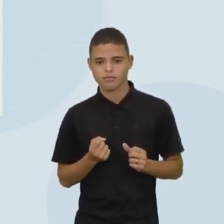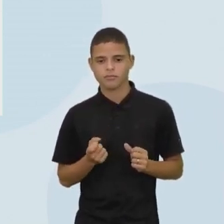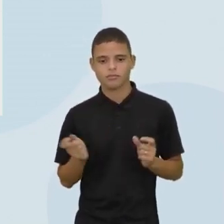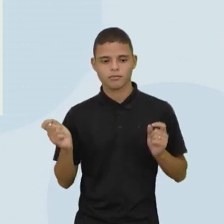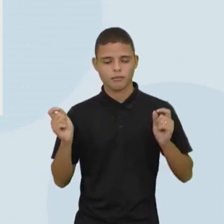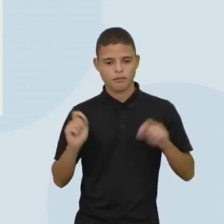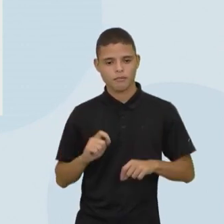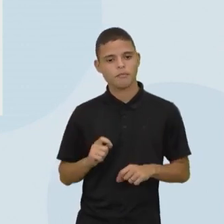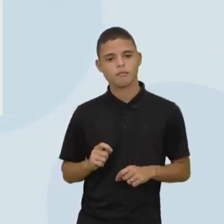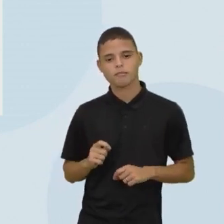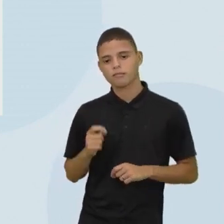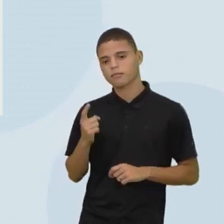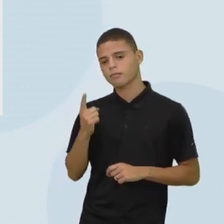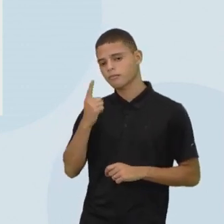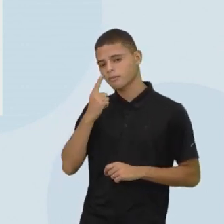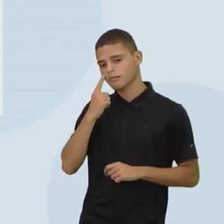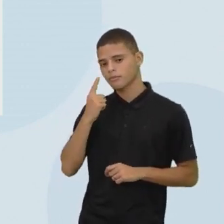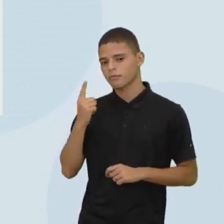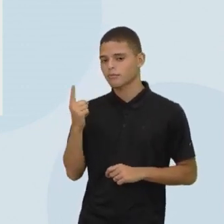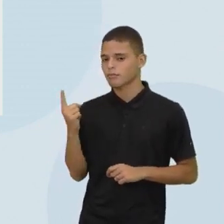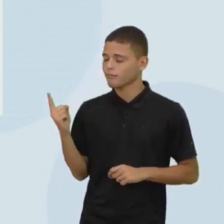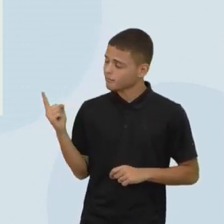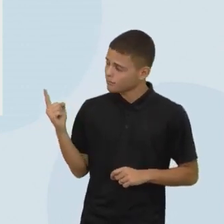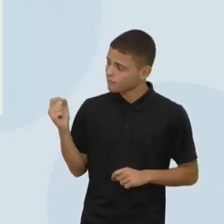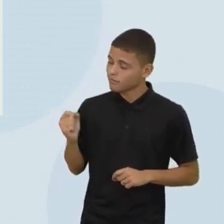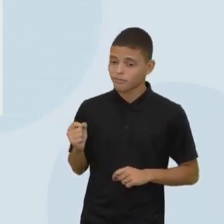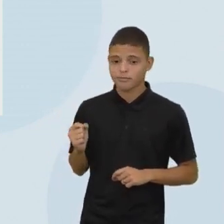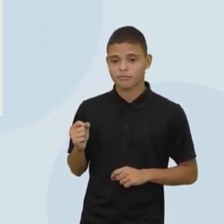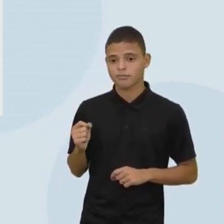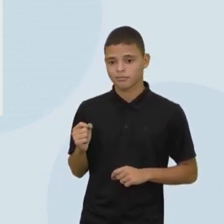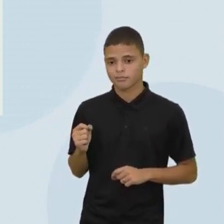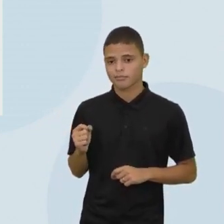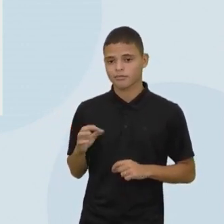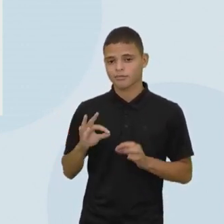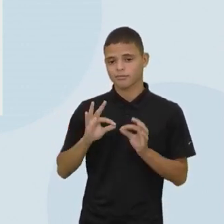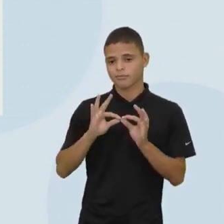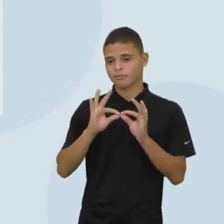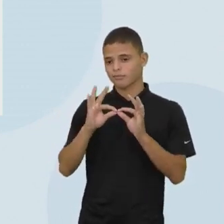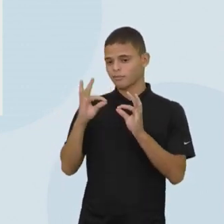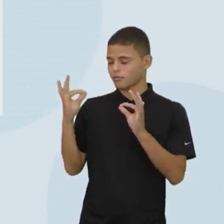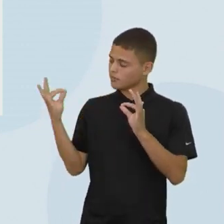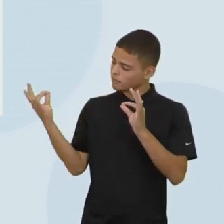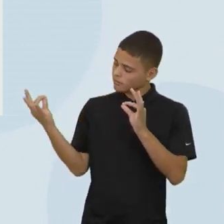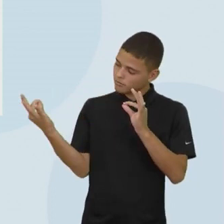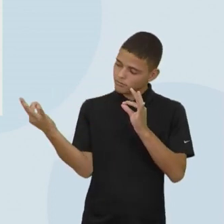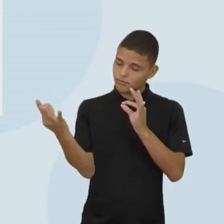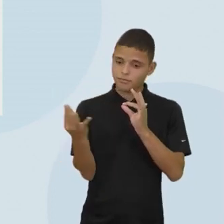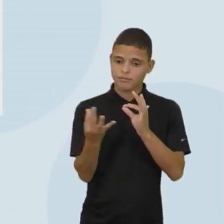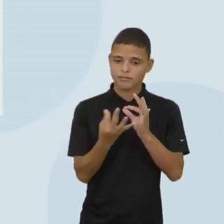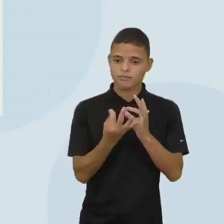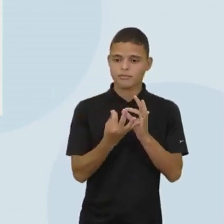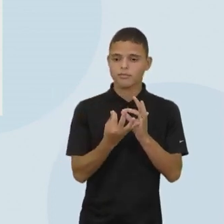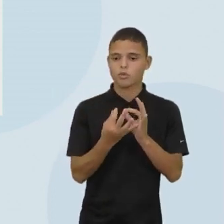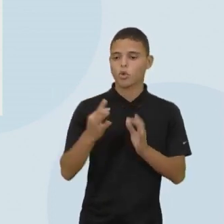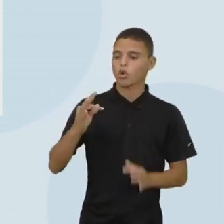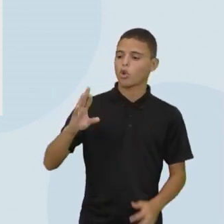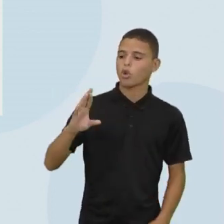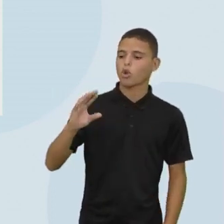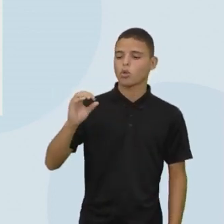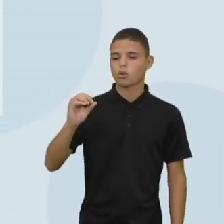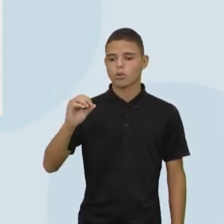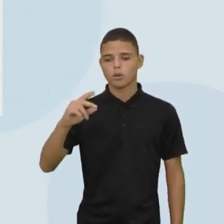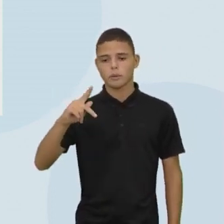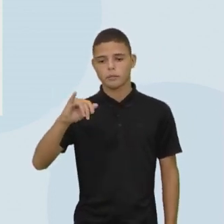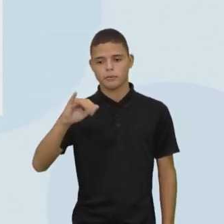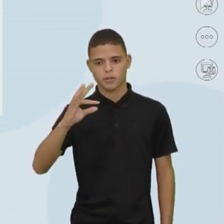aparecer, poxa. Que isso, ó. Aqui nós temos o Trópico de Câncer, tá certo? Aí nós temos o